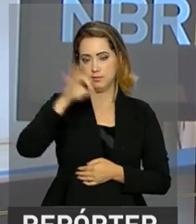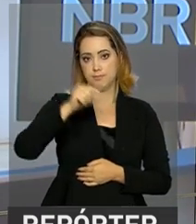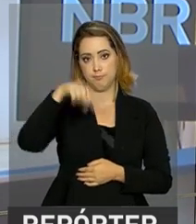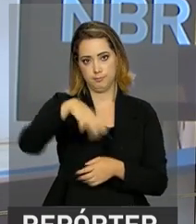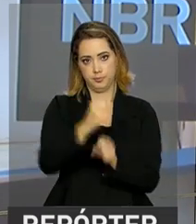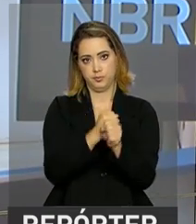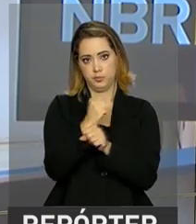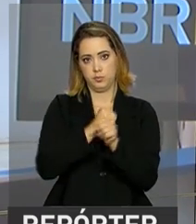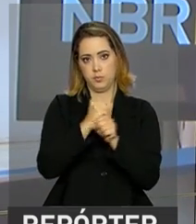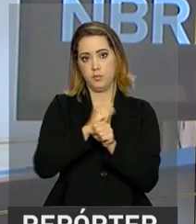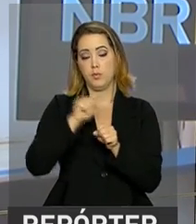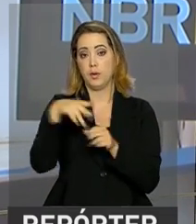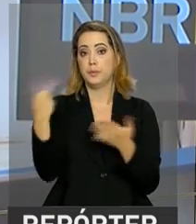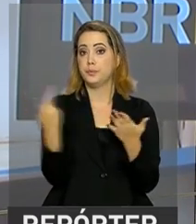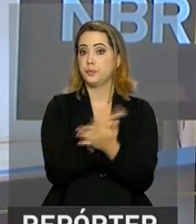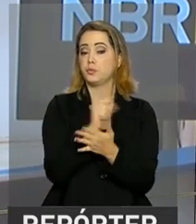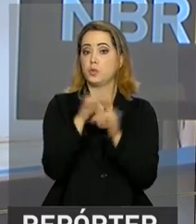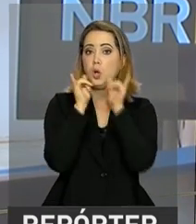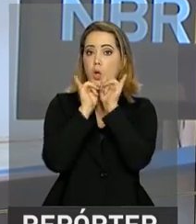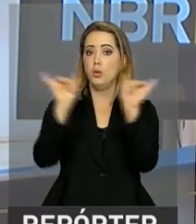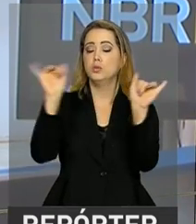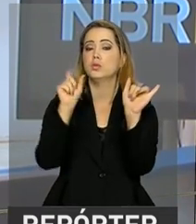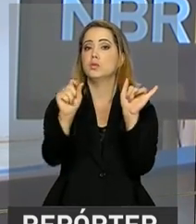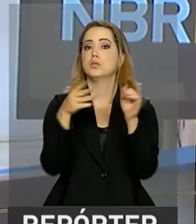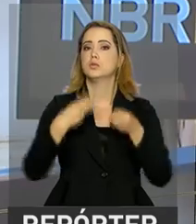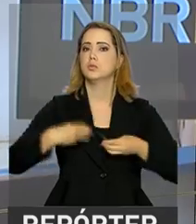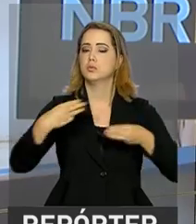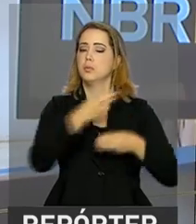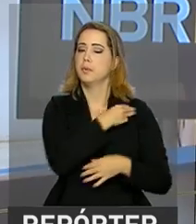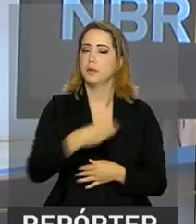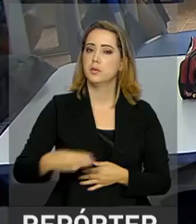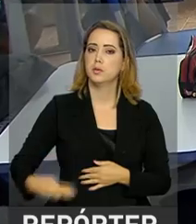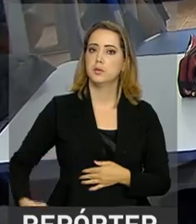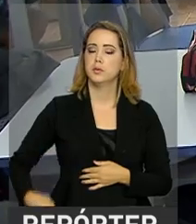7,64% este ano. O reajuste foi anunciado pelo Ministério da Educação.